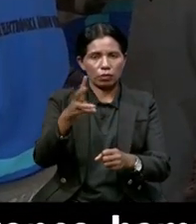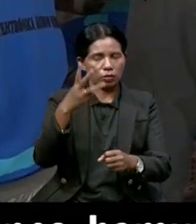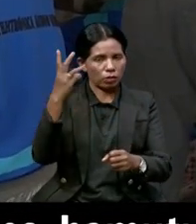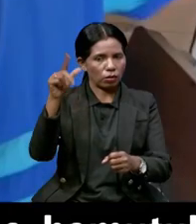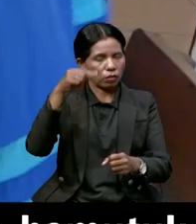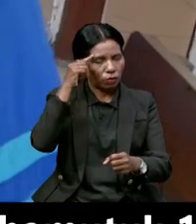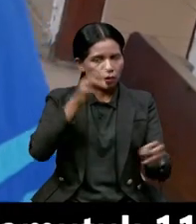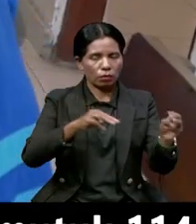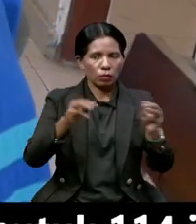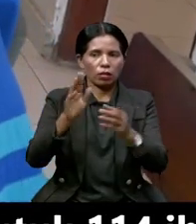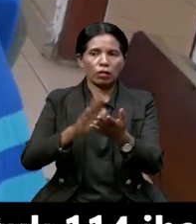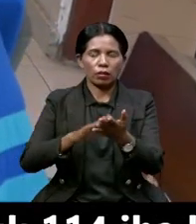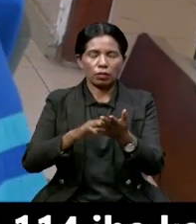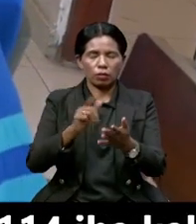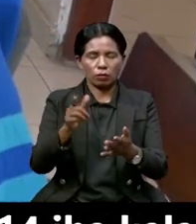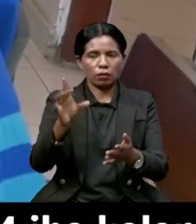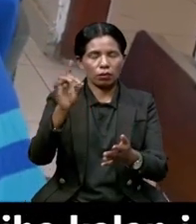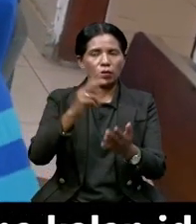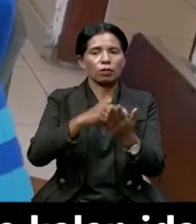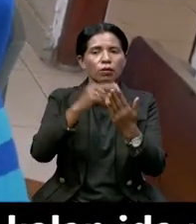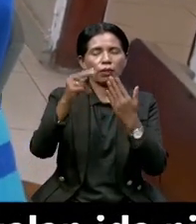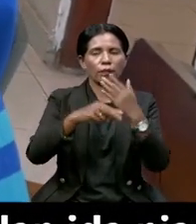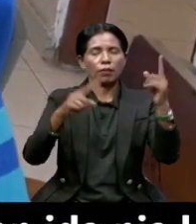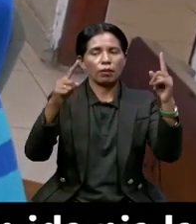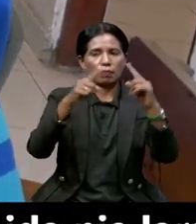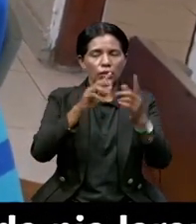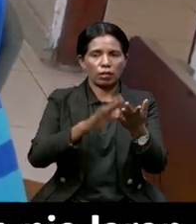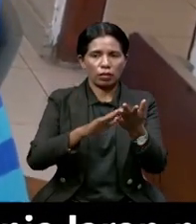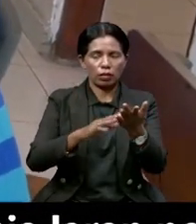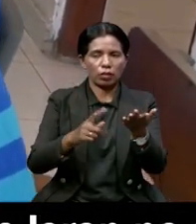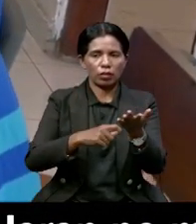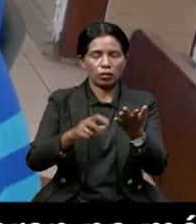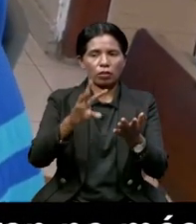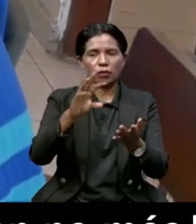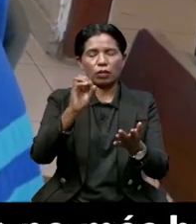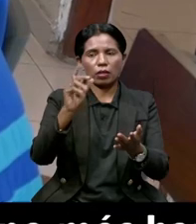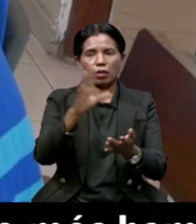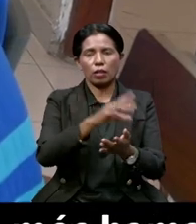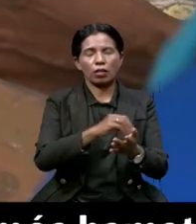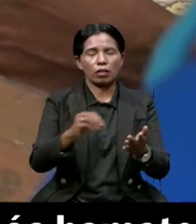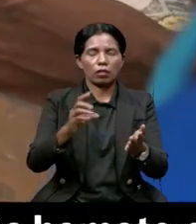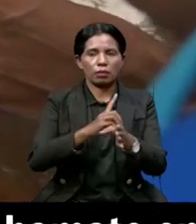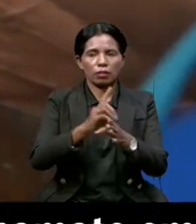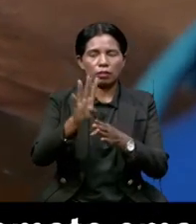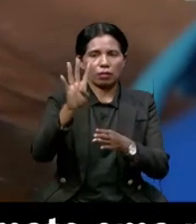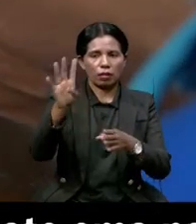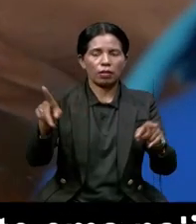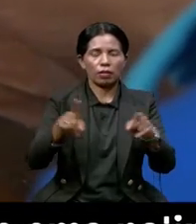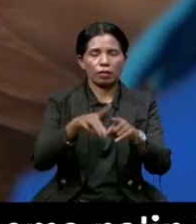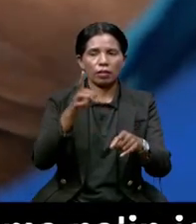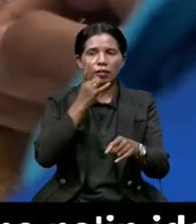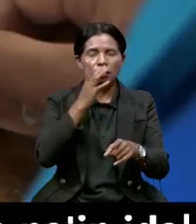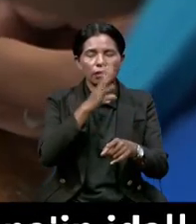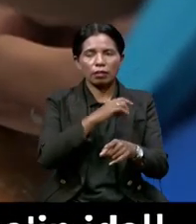a Escola Secundária Geral 28 de novembro, para a Escola Secundária Técnica Vocacional, o departamento HAT Hanesson,